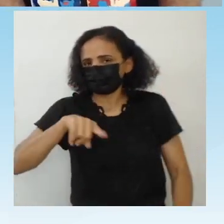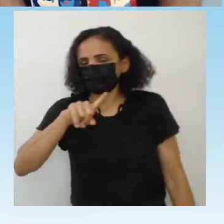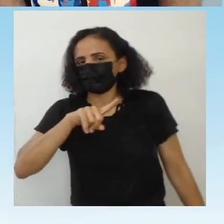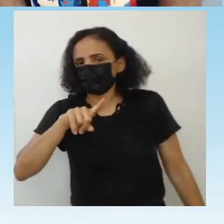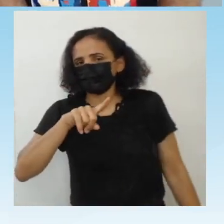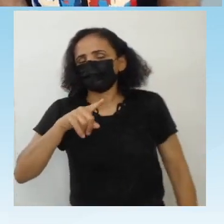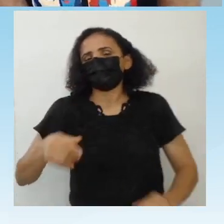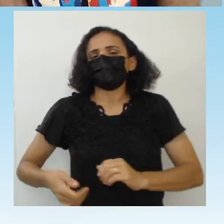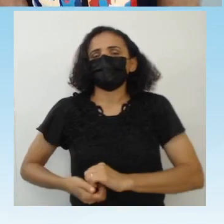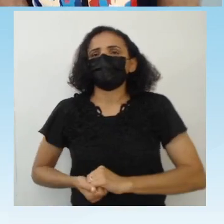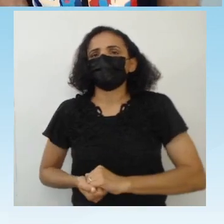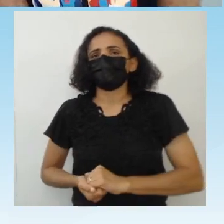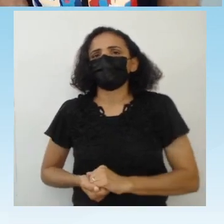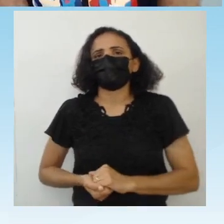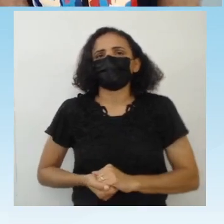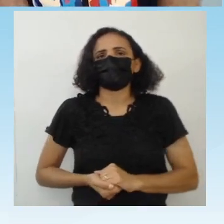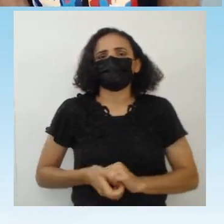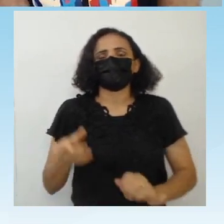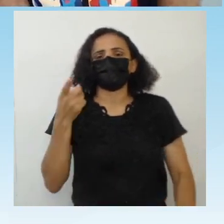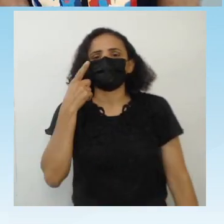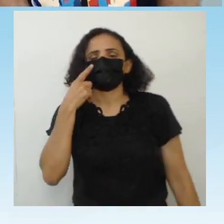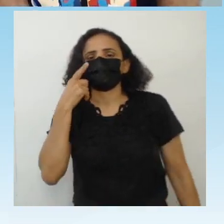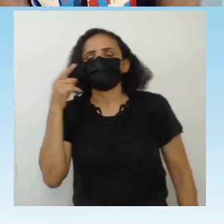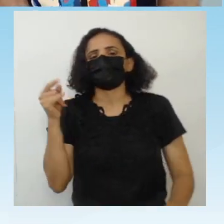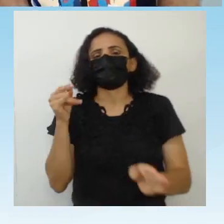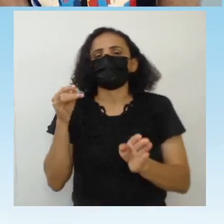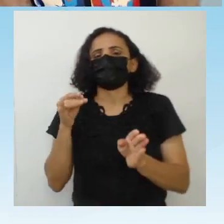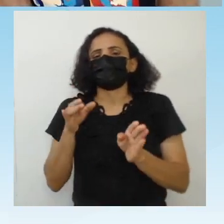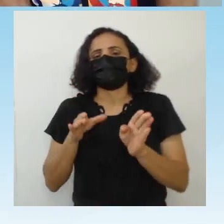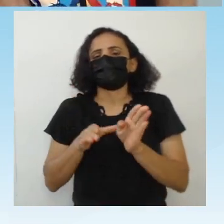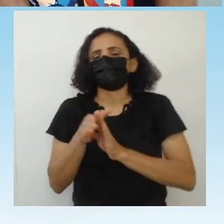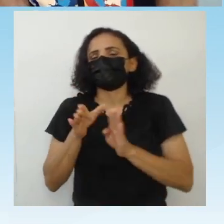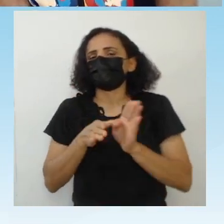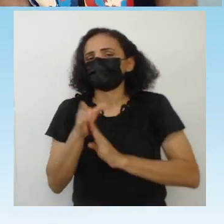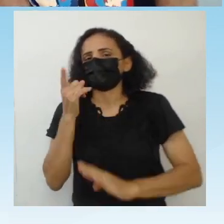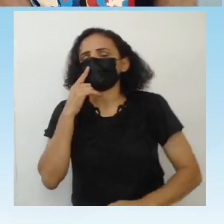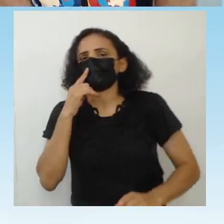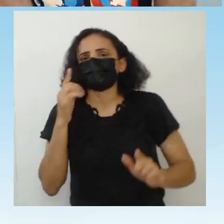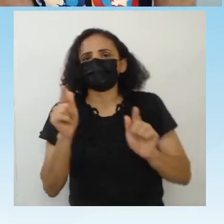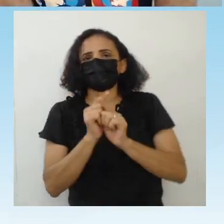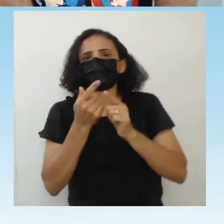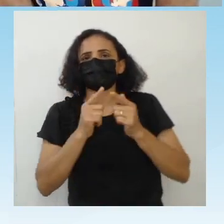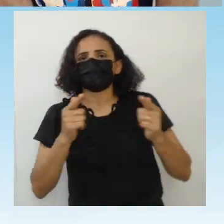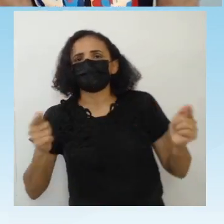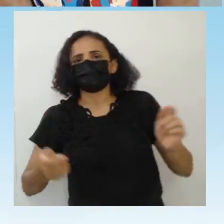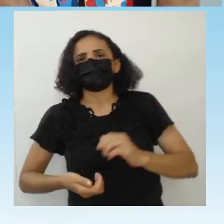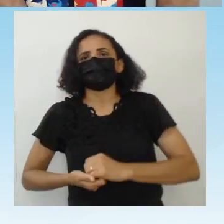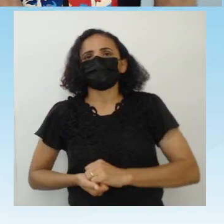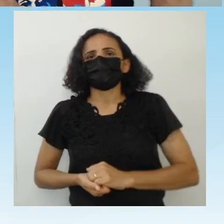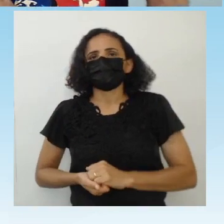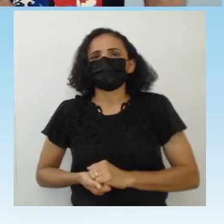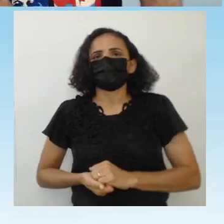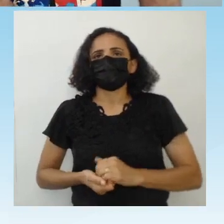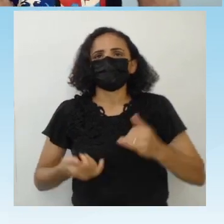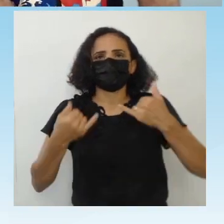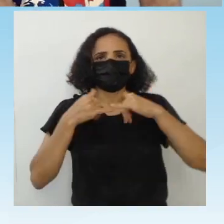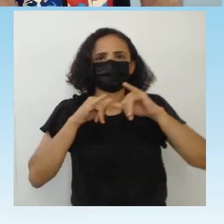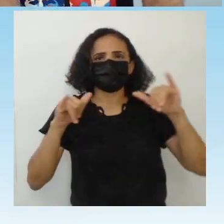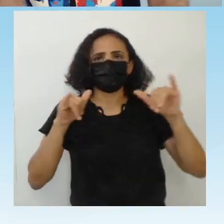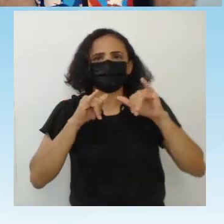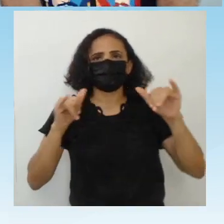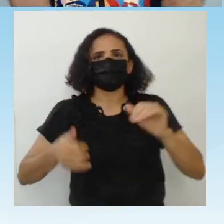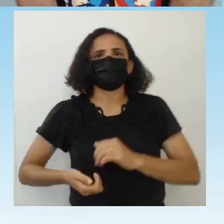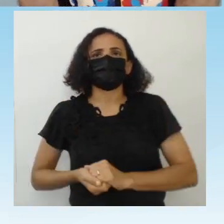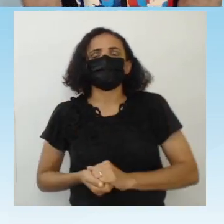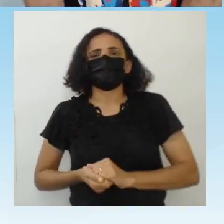questão para um detalhe gramatical. Na segunda linha do enunciado do quesito, está